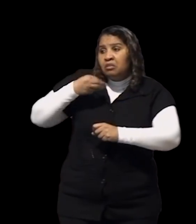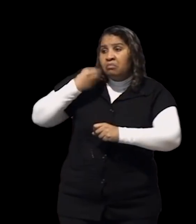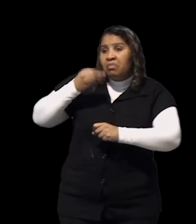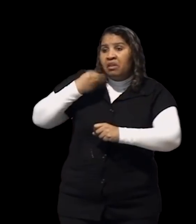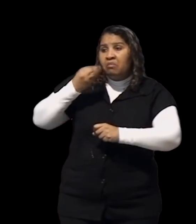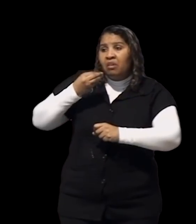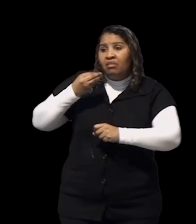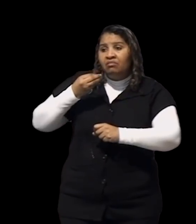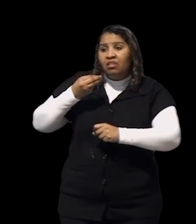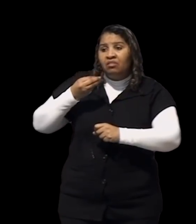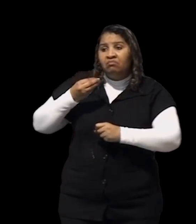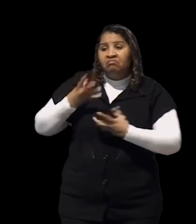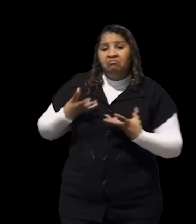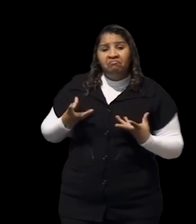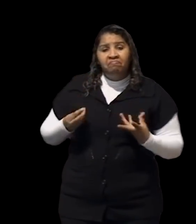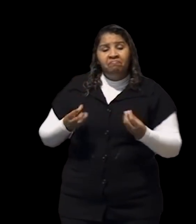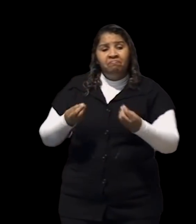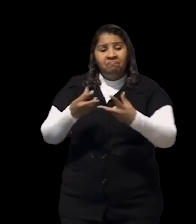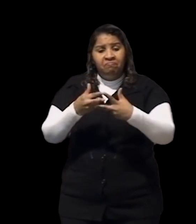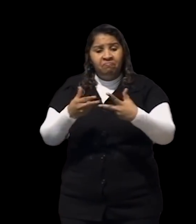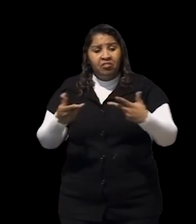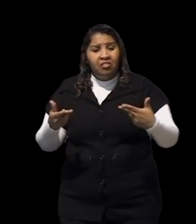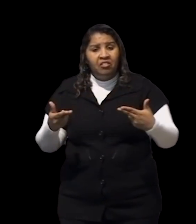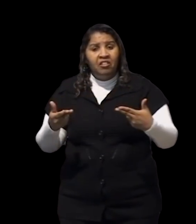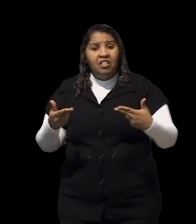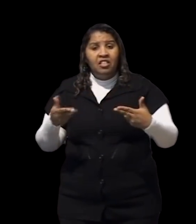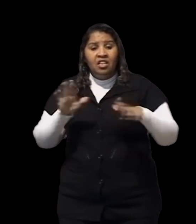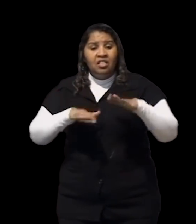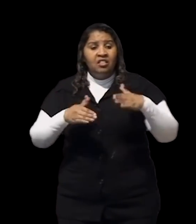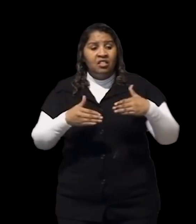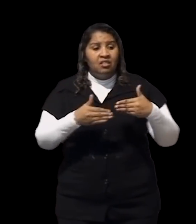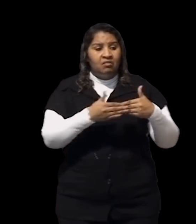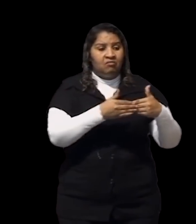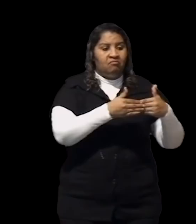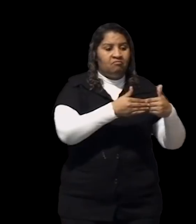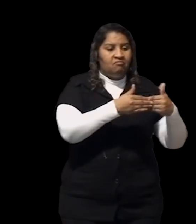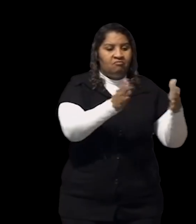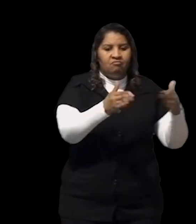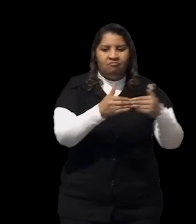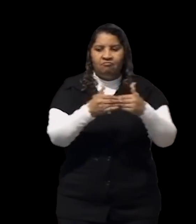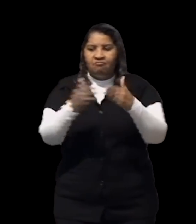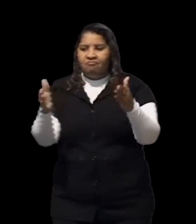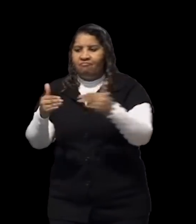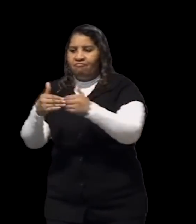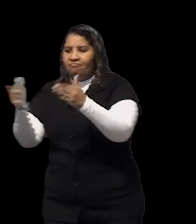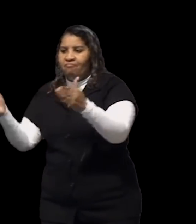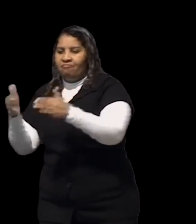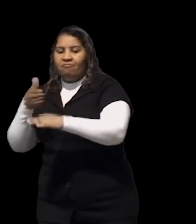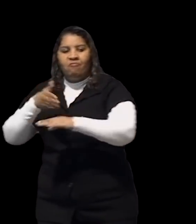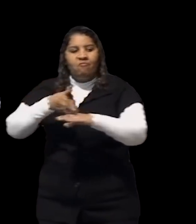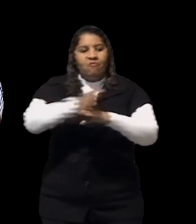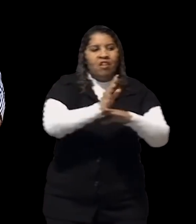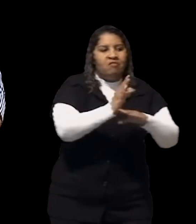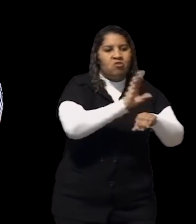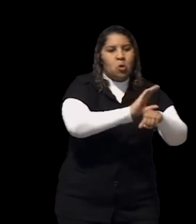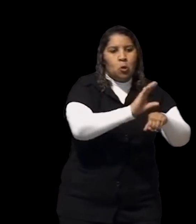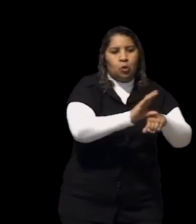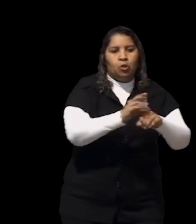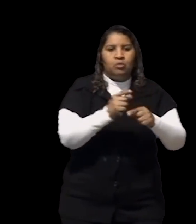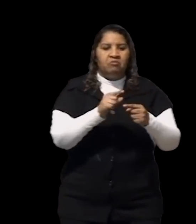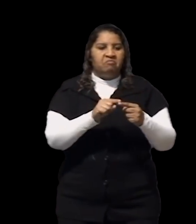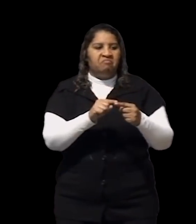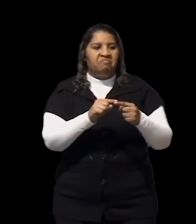monte tem uma série de portas que ele abre ele entra ele sai ele começa o curso e não termina